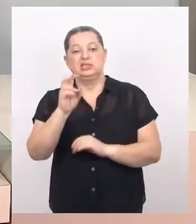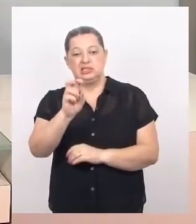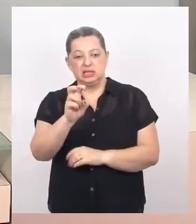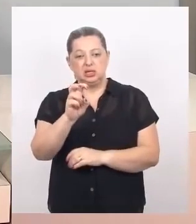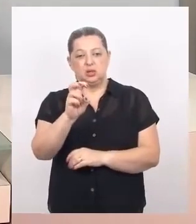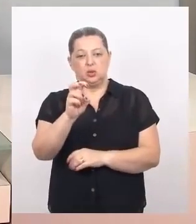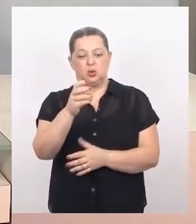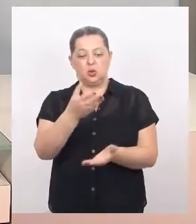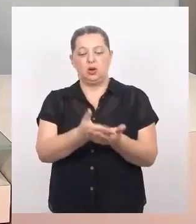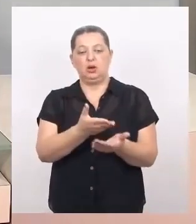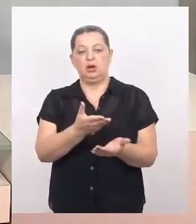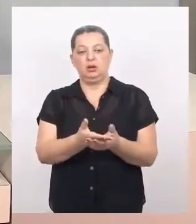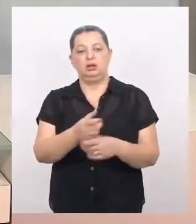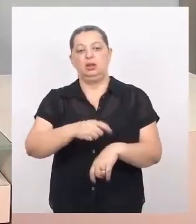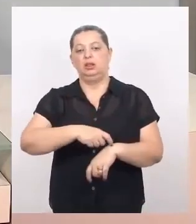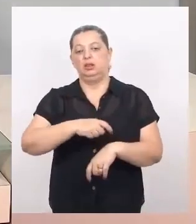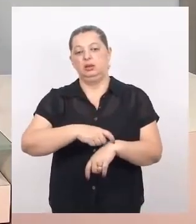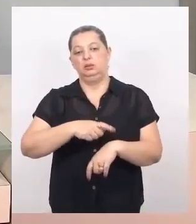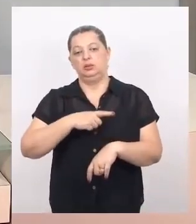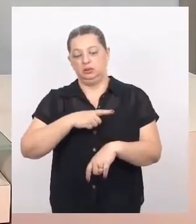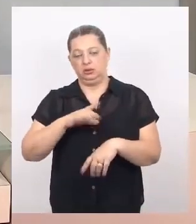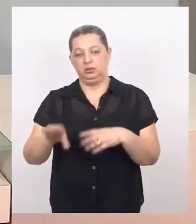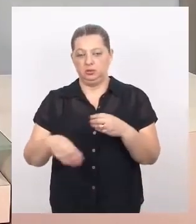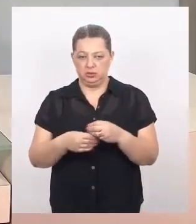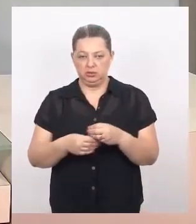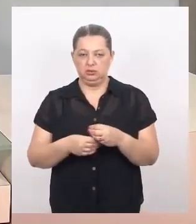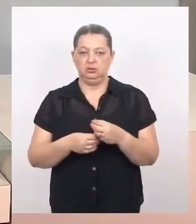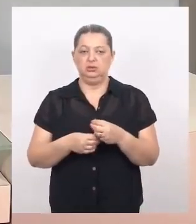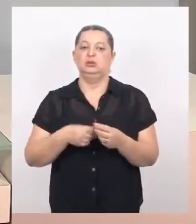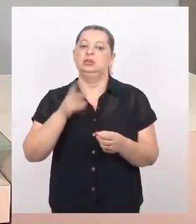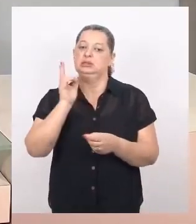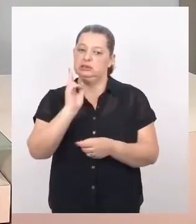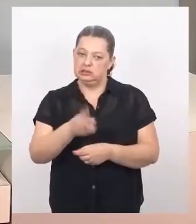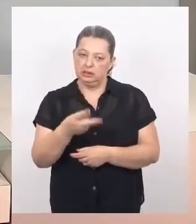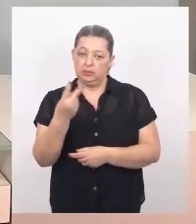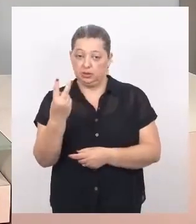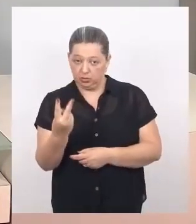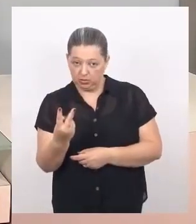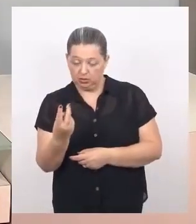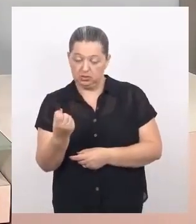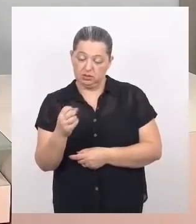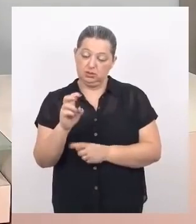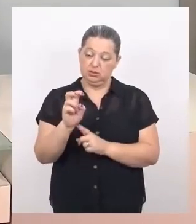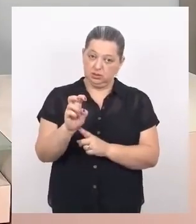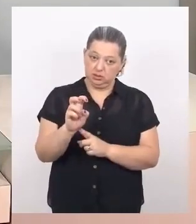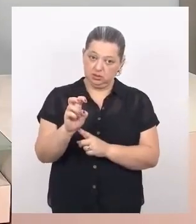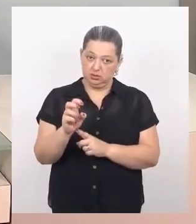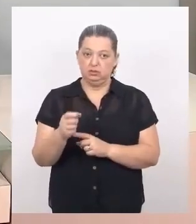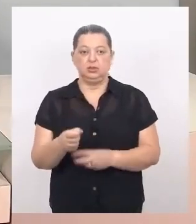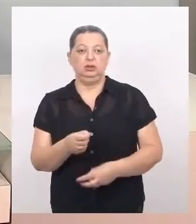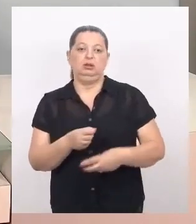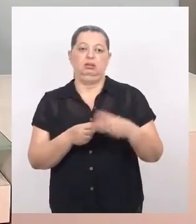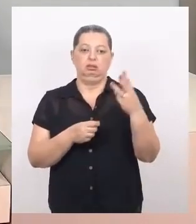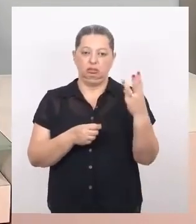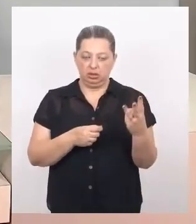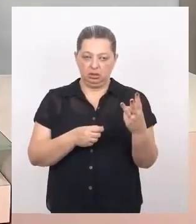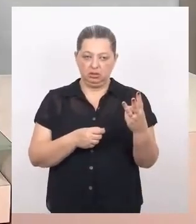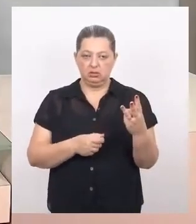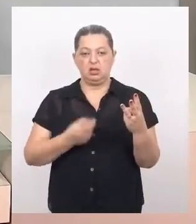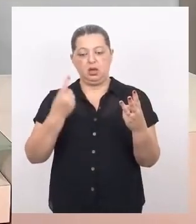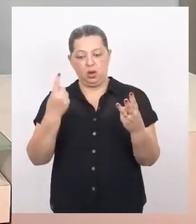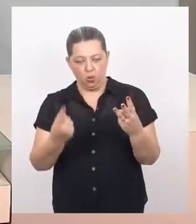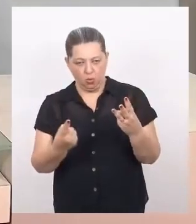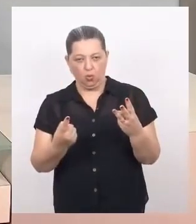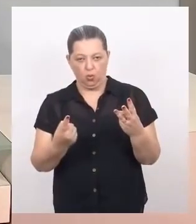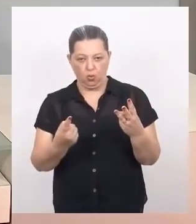quanto tempo ele tem de estudo adicional? Igual, sempre 2, se for 5. E se for 3, mesma coisa, 1 para todo mundo.